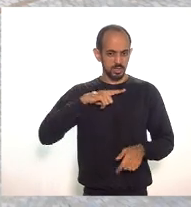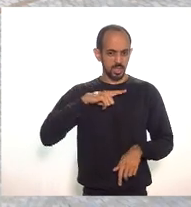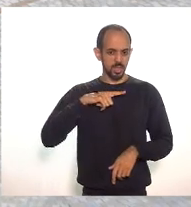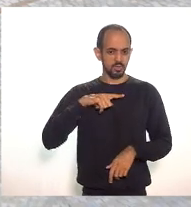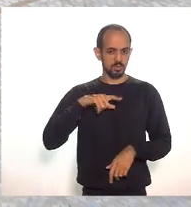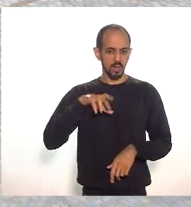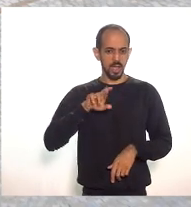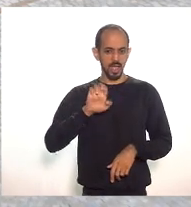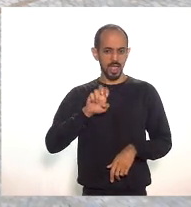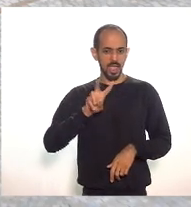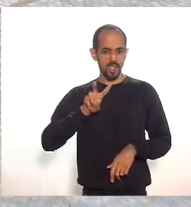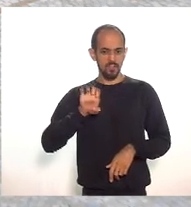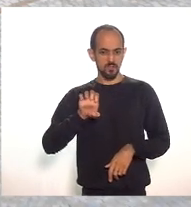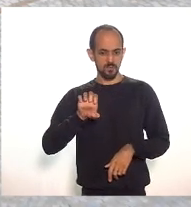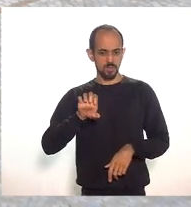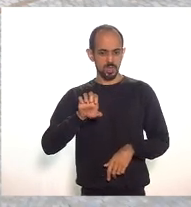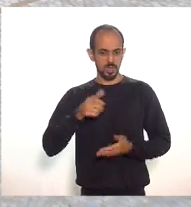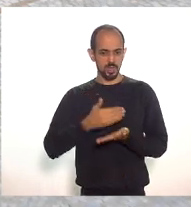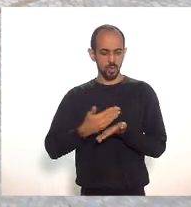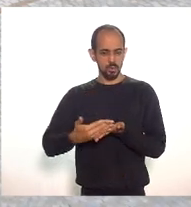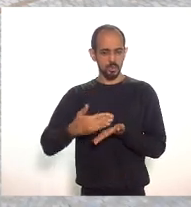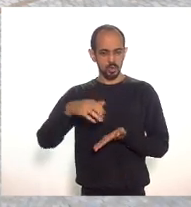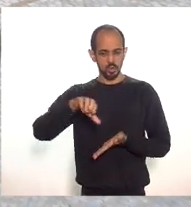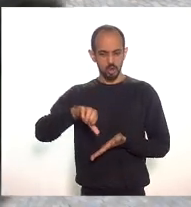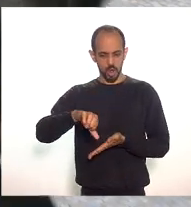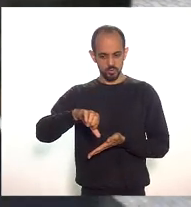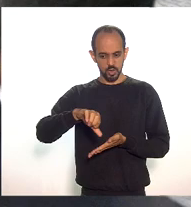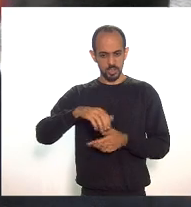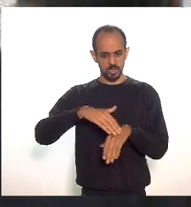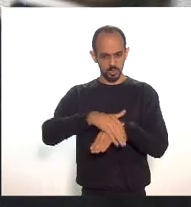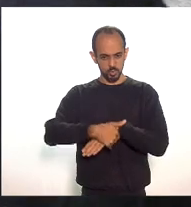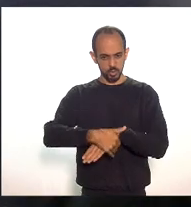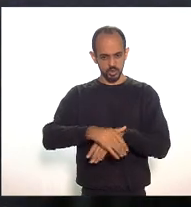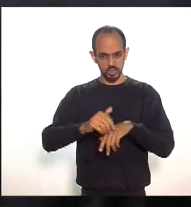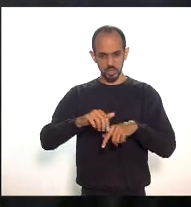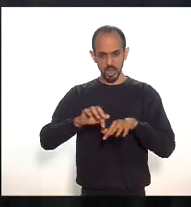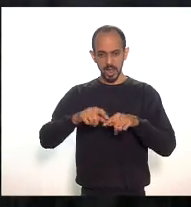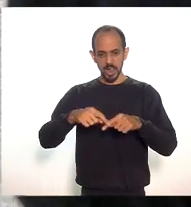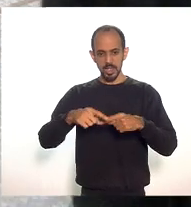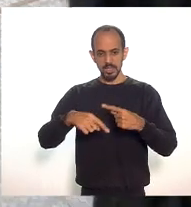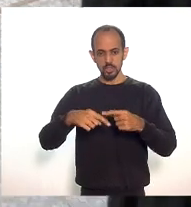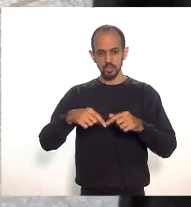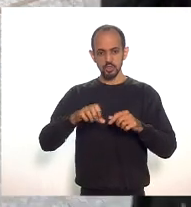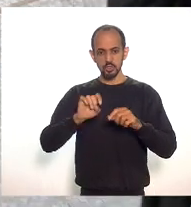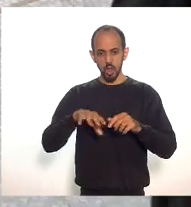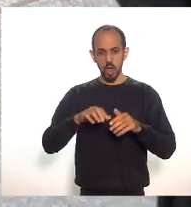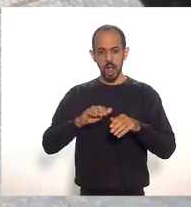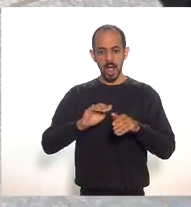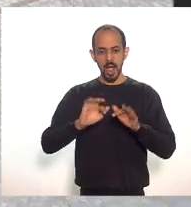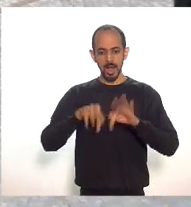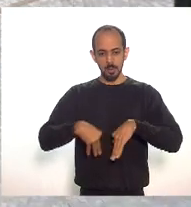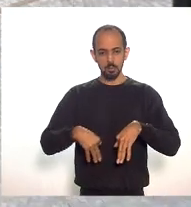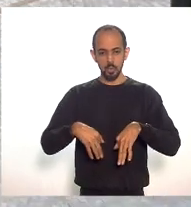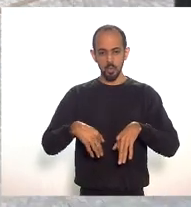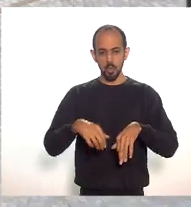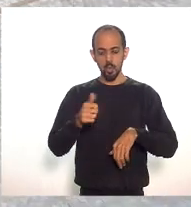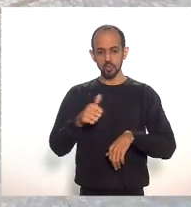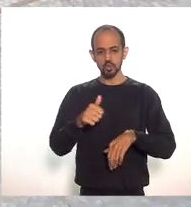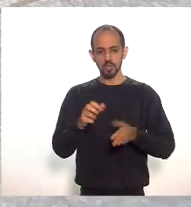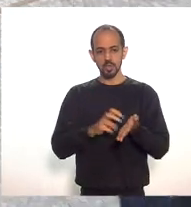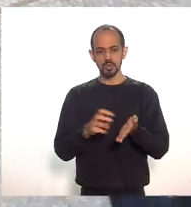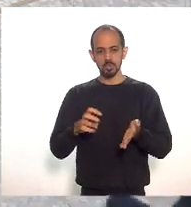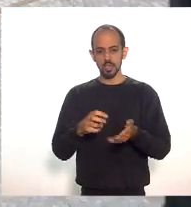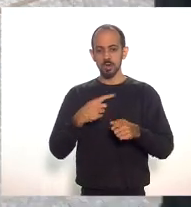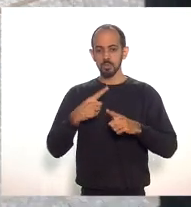na Estrada dos caboclos começou às nove horas da noite e só acabou Depois que eu não sei onde que ela da manhã e todos os